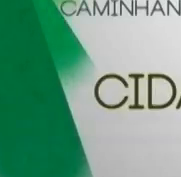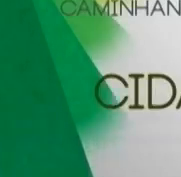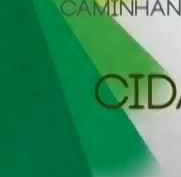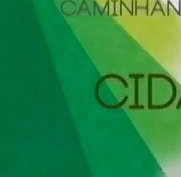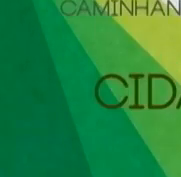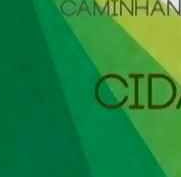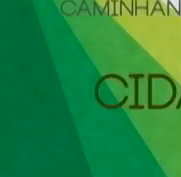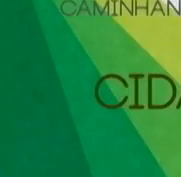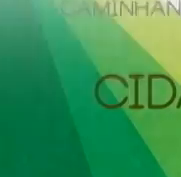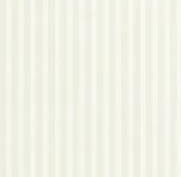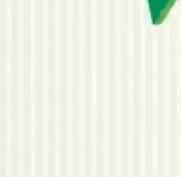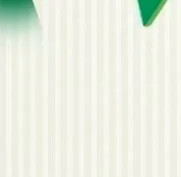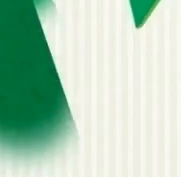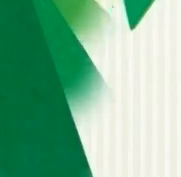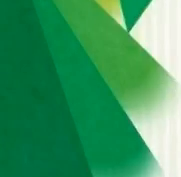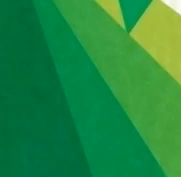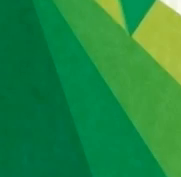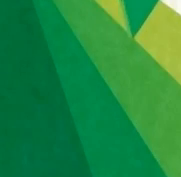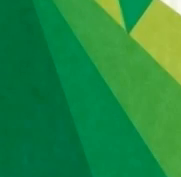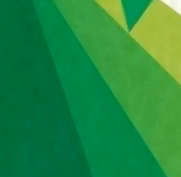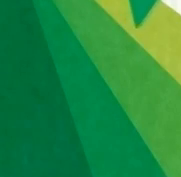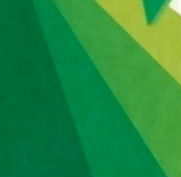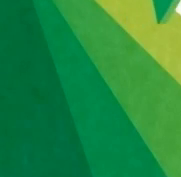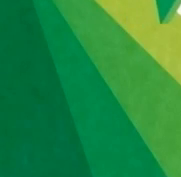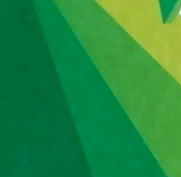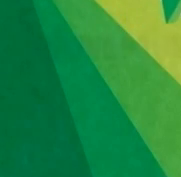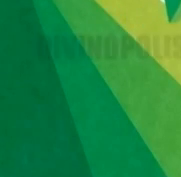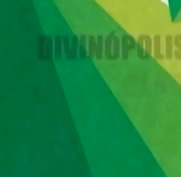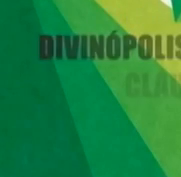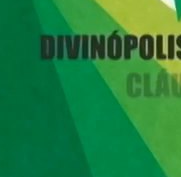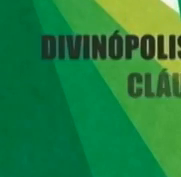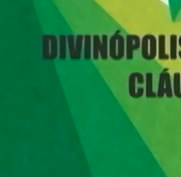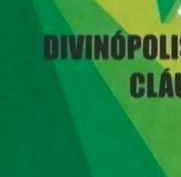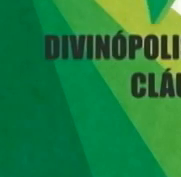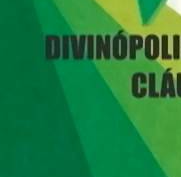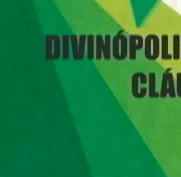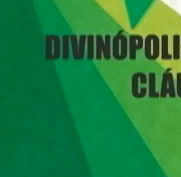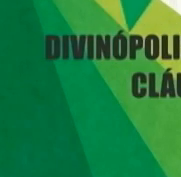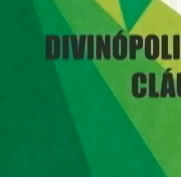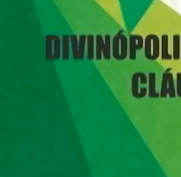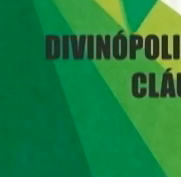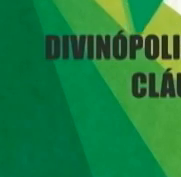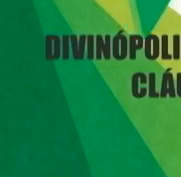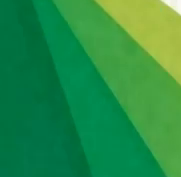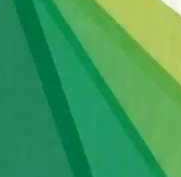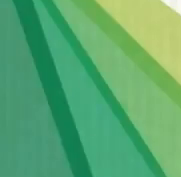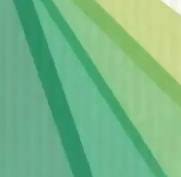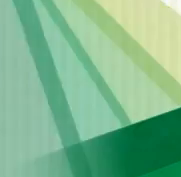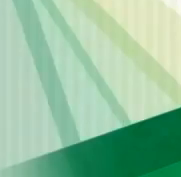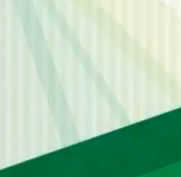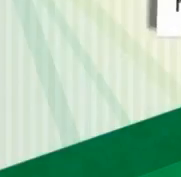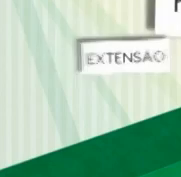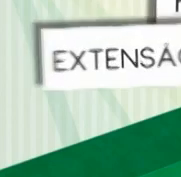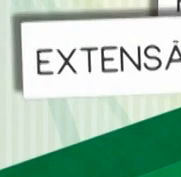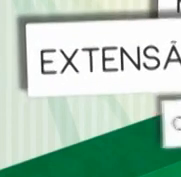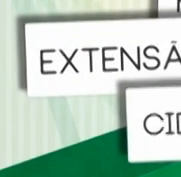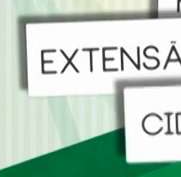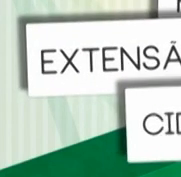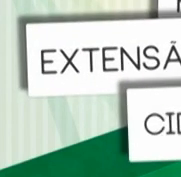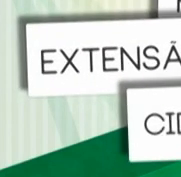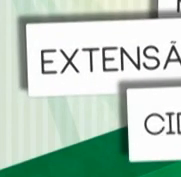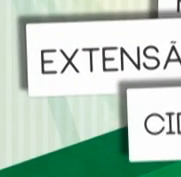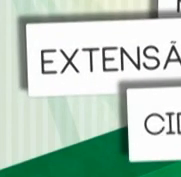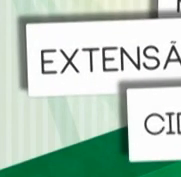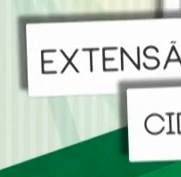Vestibular agendado dos institutos mantidos pela FUNED UENG. Conheça nossos cursos em Divinópolis, Cláudio e Abaeté. Provas nos dias